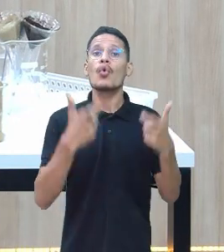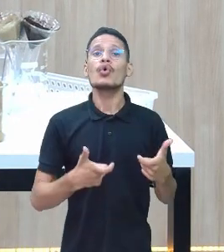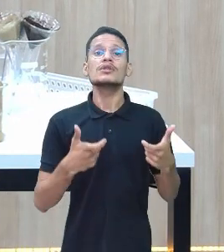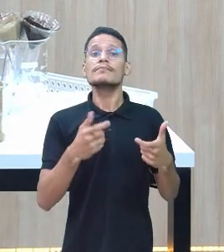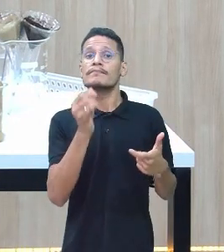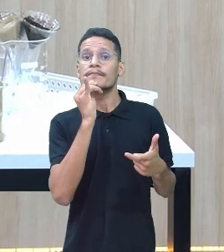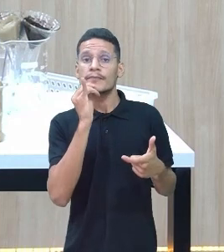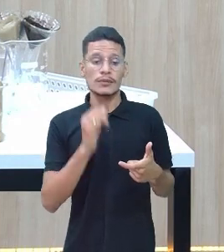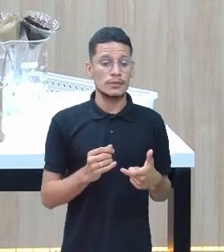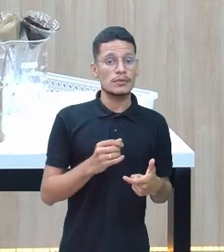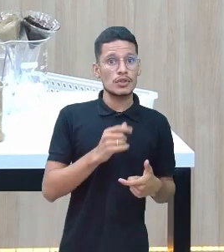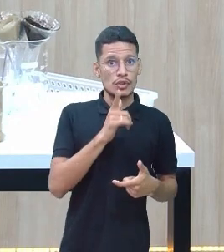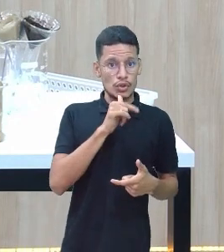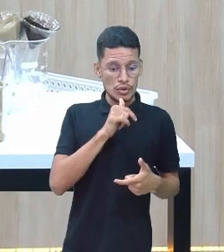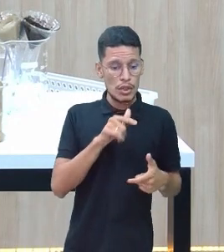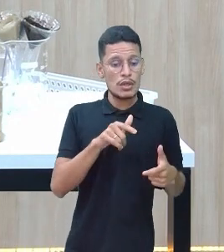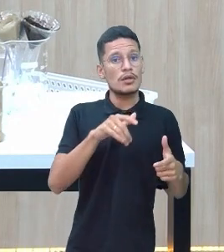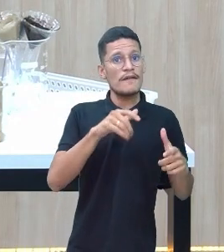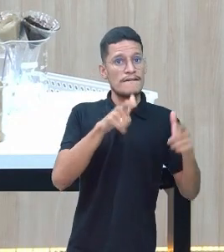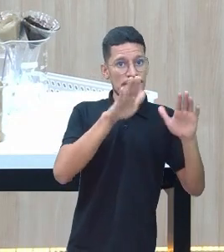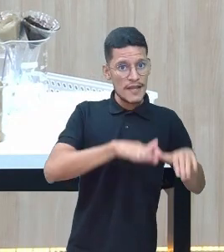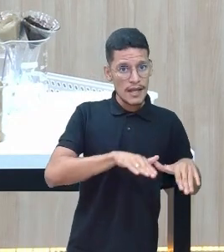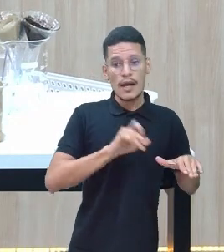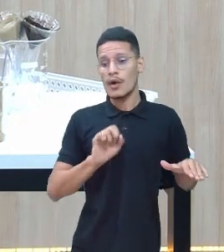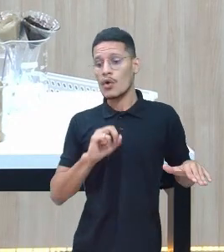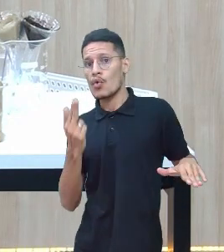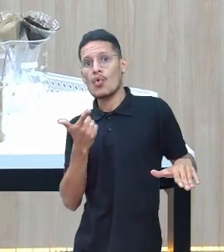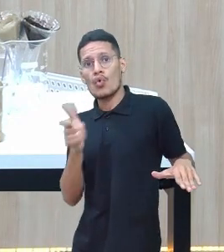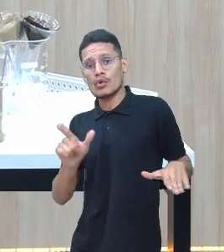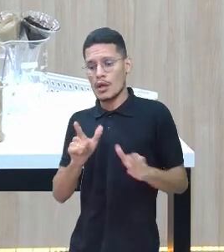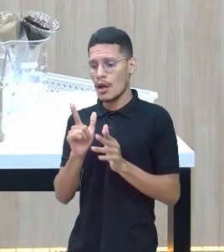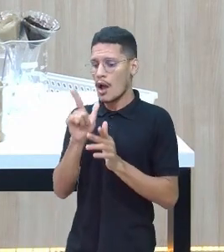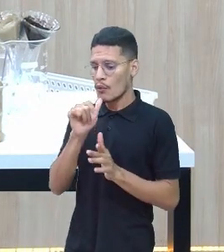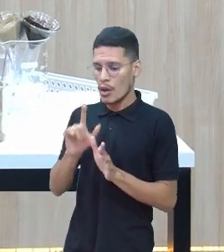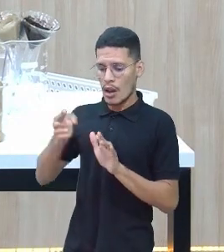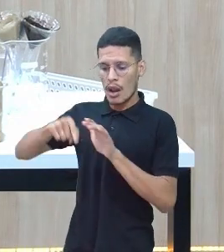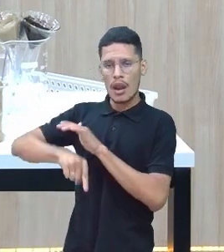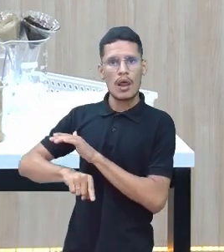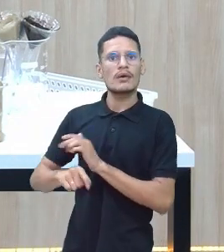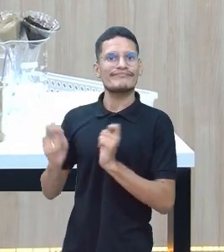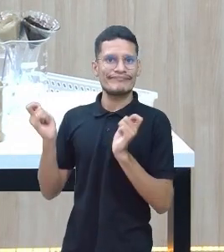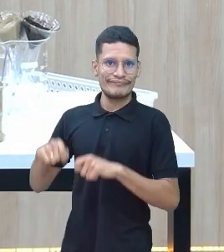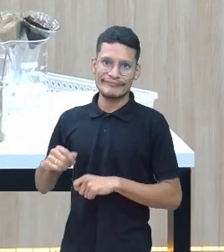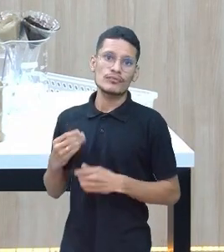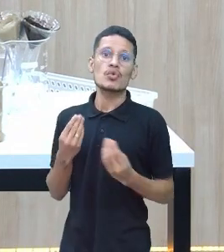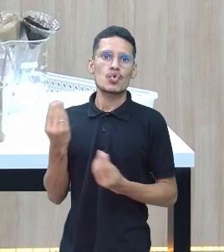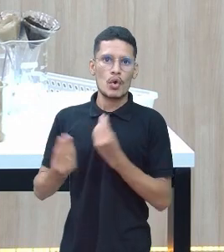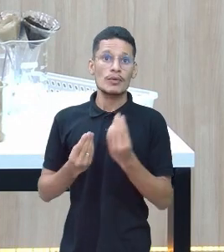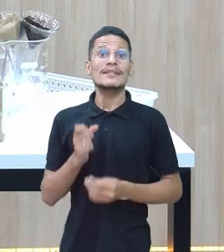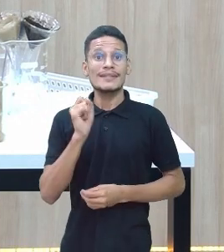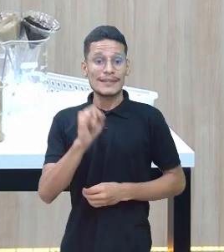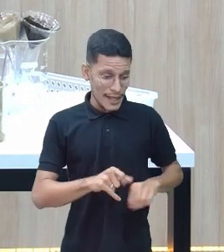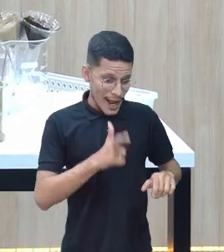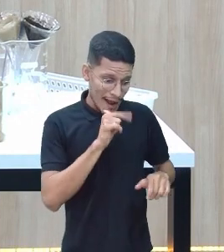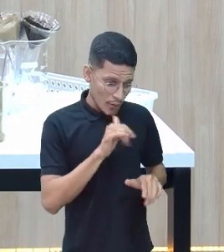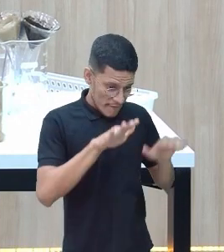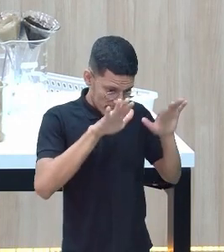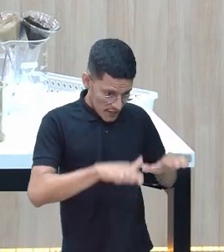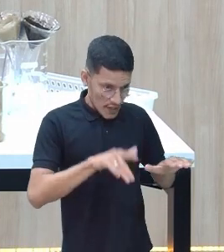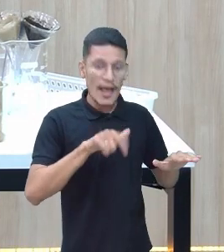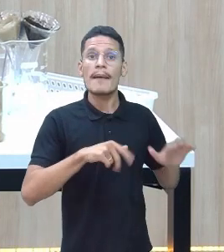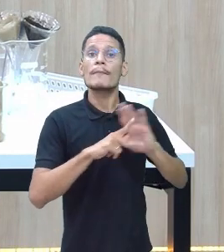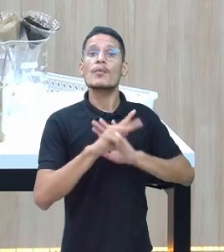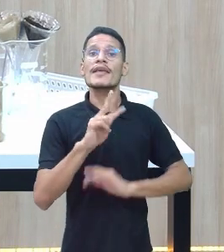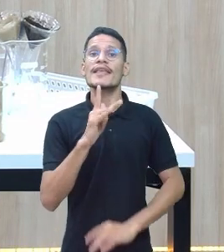é permeável e aonde o solo é impermeável. Onde acumular água, esse solo é impermeável, ou seja, ele